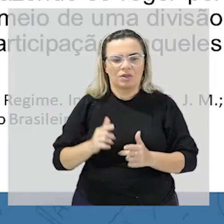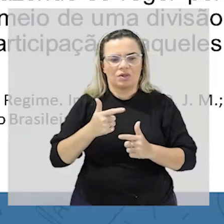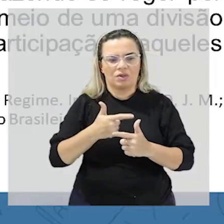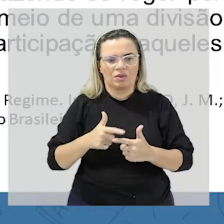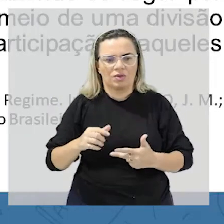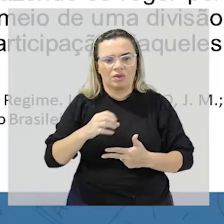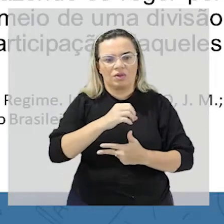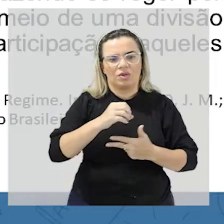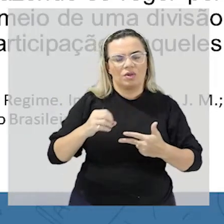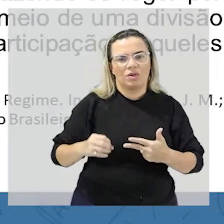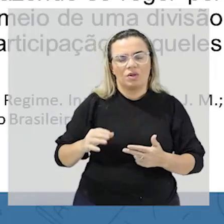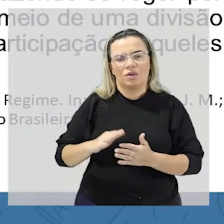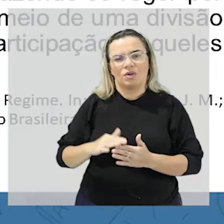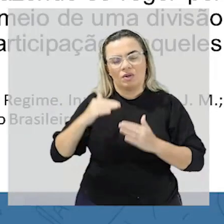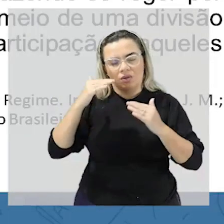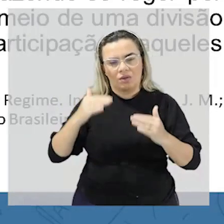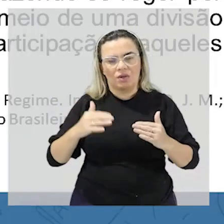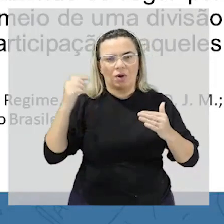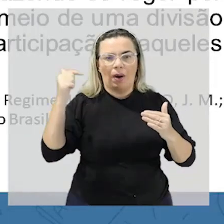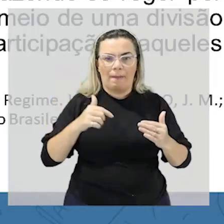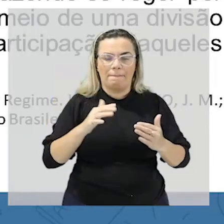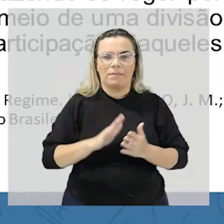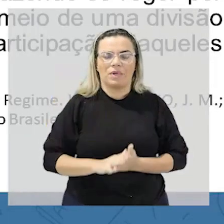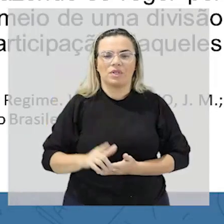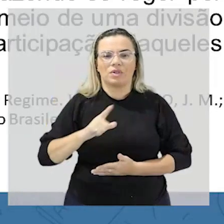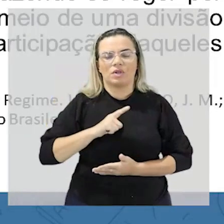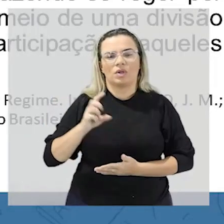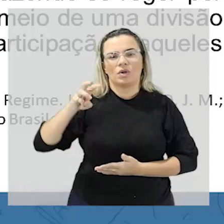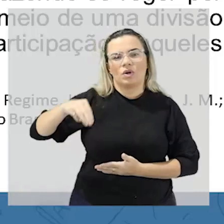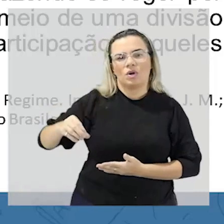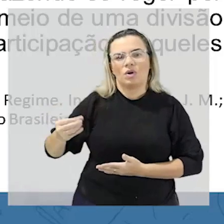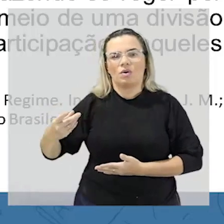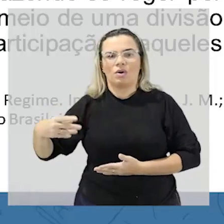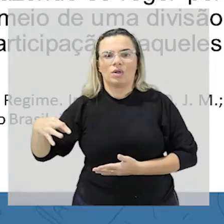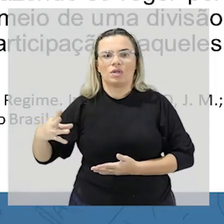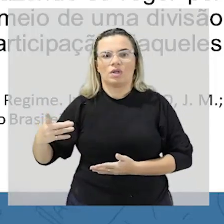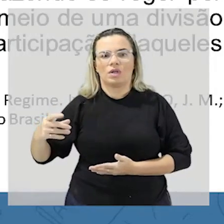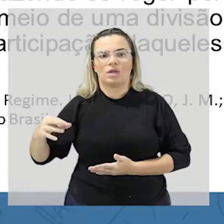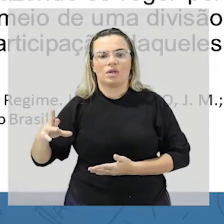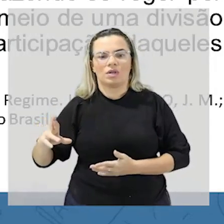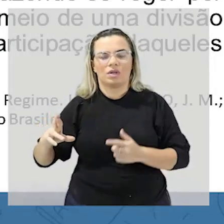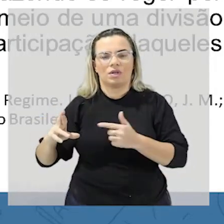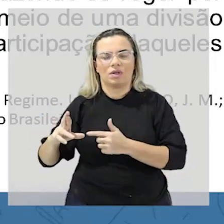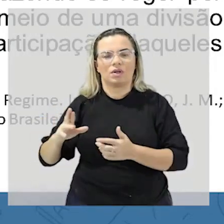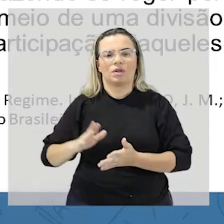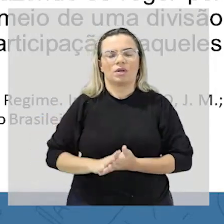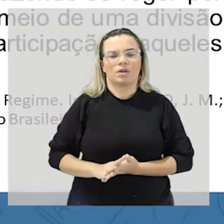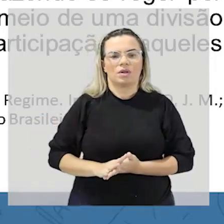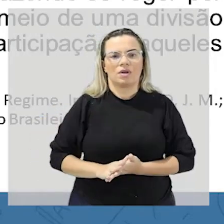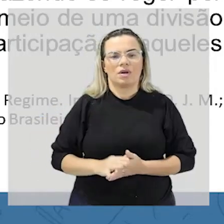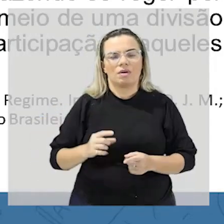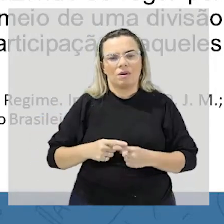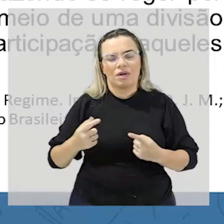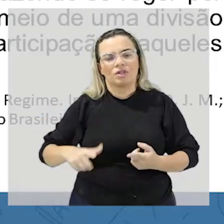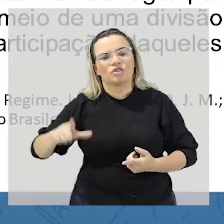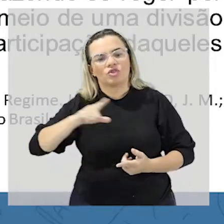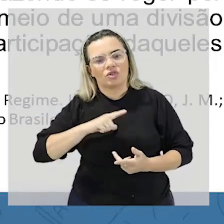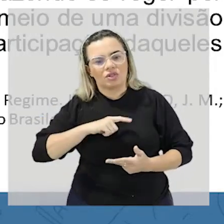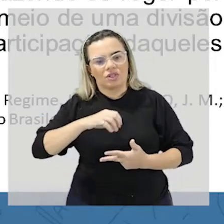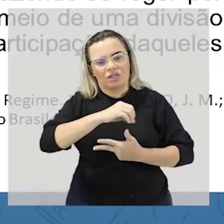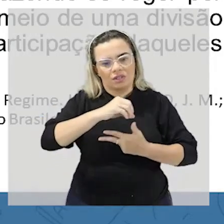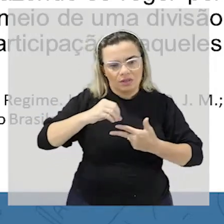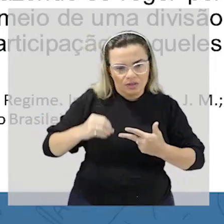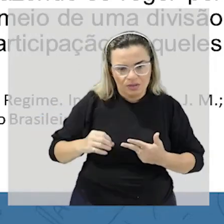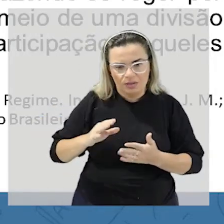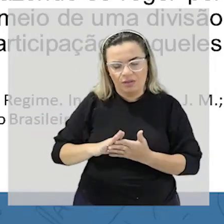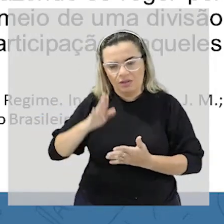Uma divisão de poderes, apesar do poder moderador, apesar do quarto poder. Mas está lá a divisão de poderes. A princípio,